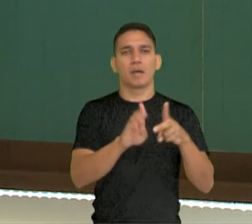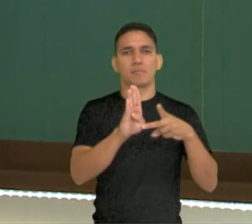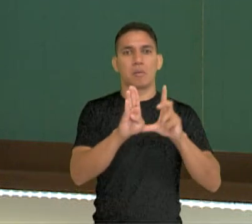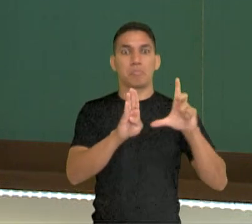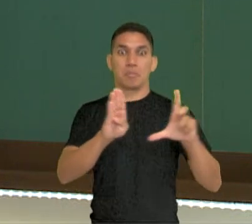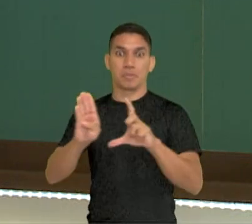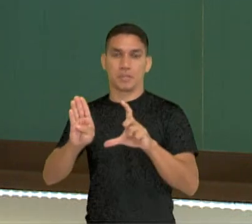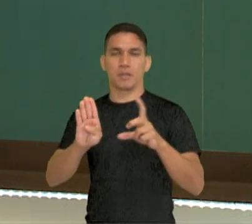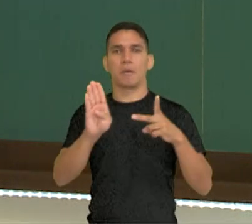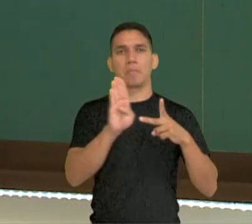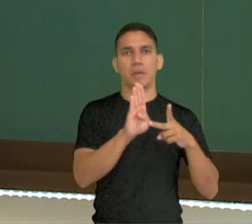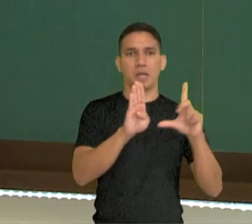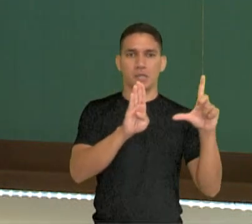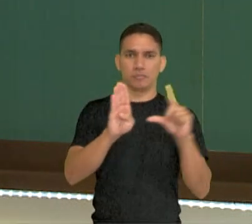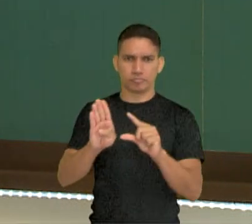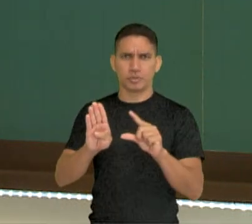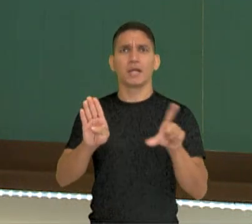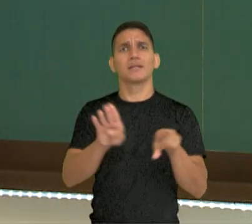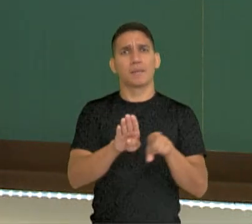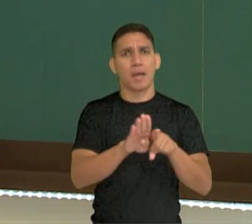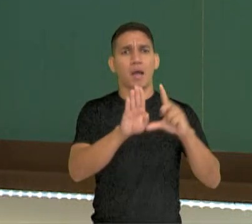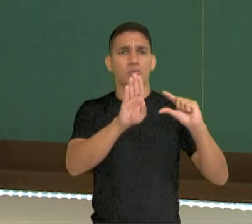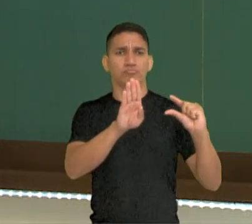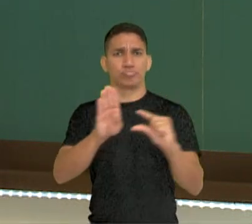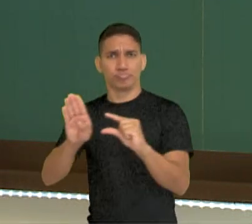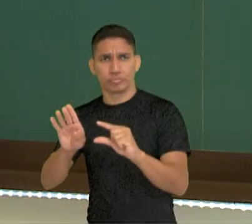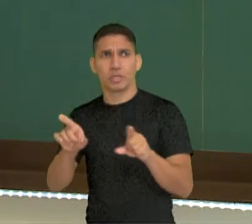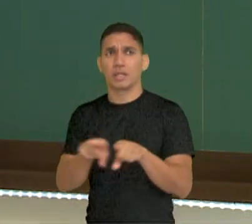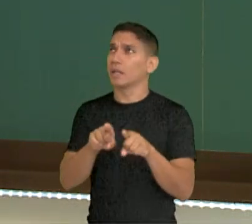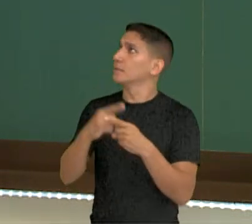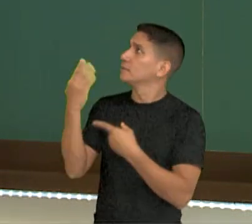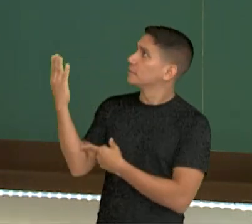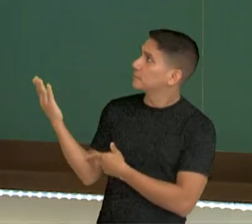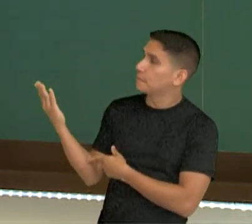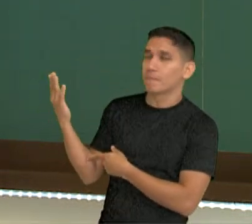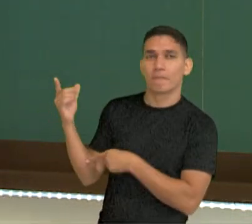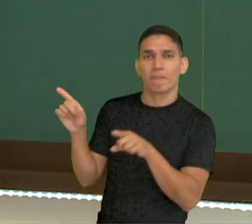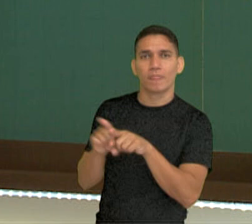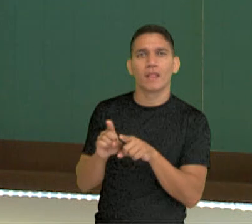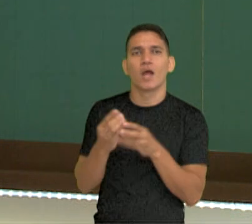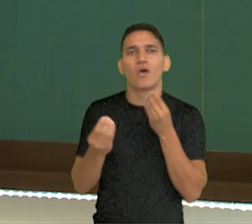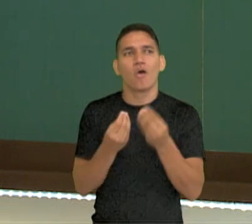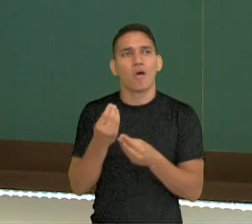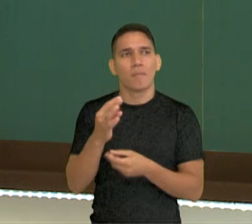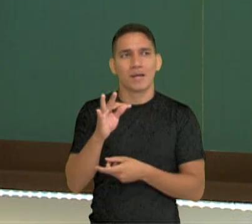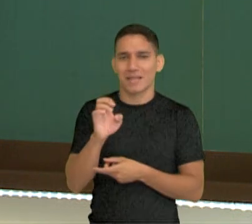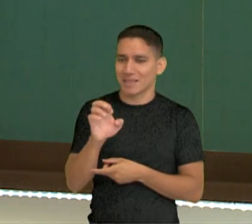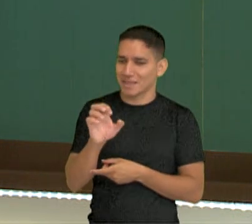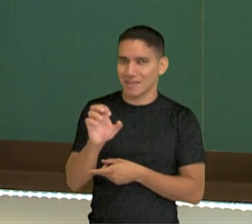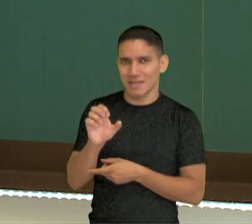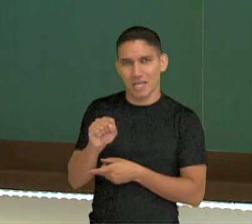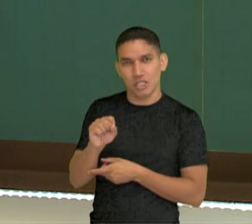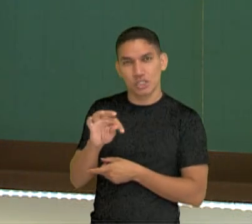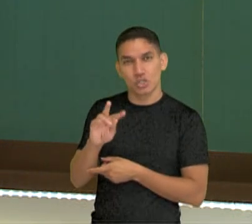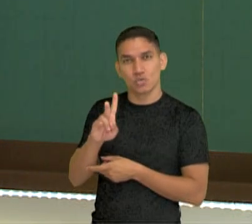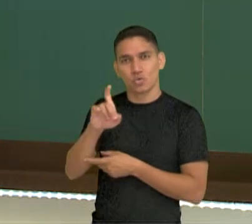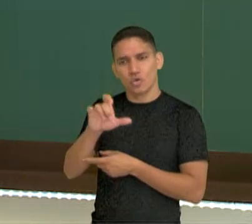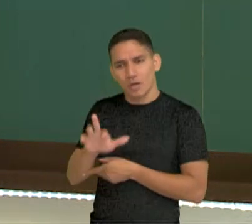Vzão, Vzinho e Vzinho, Vzinho. Agora eu vou fazer quanto à textura. Então, também é heterozigoto. Rzão,